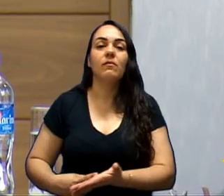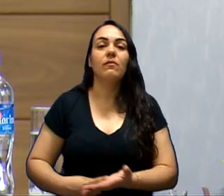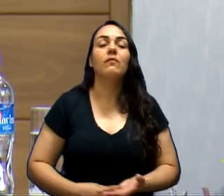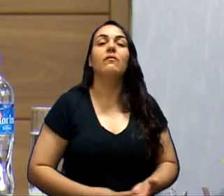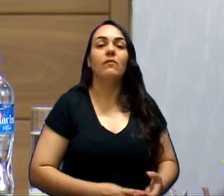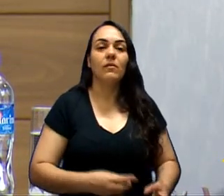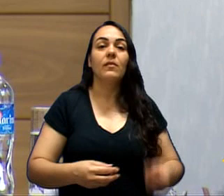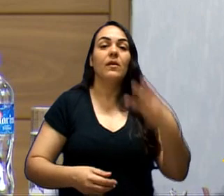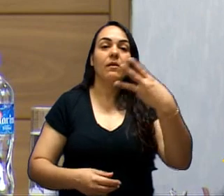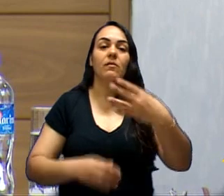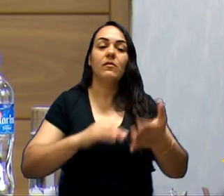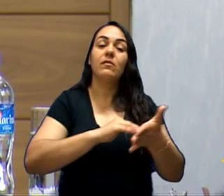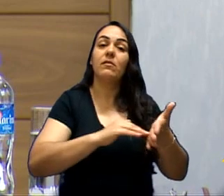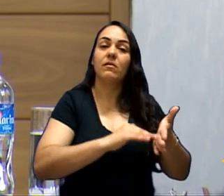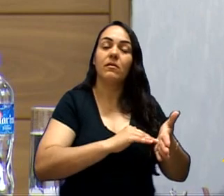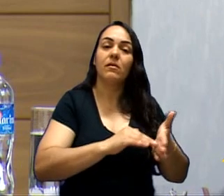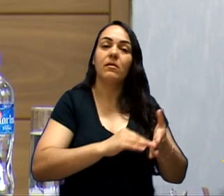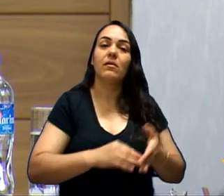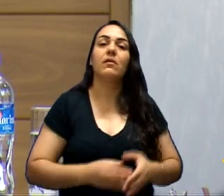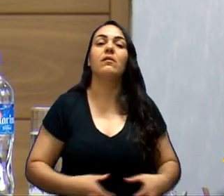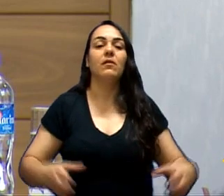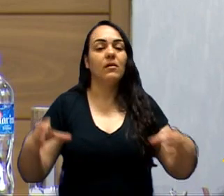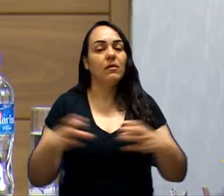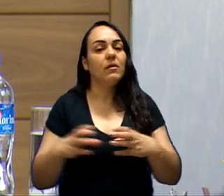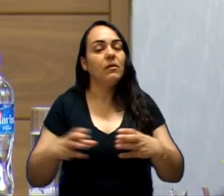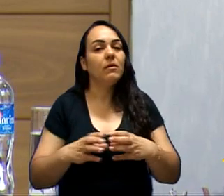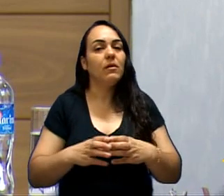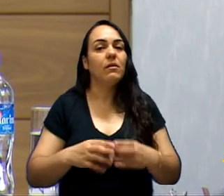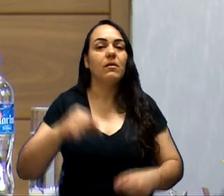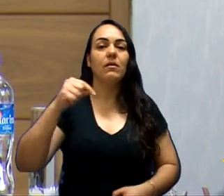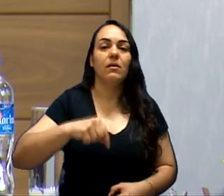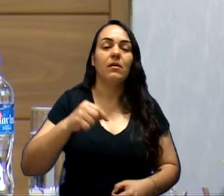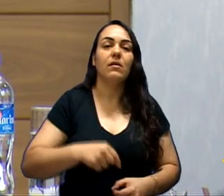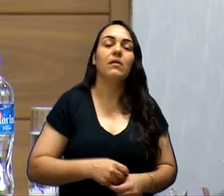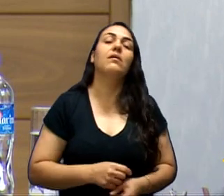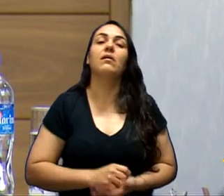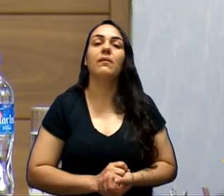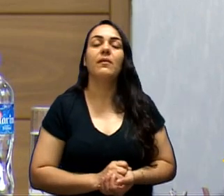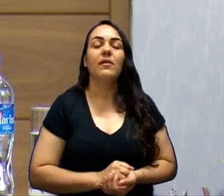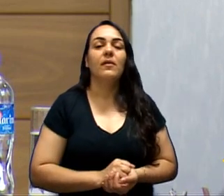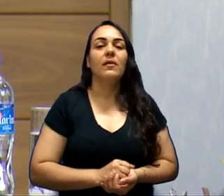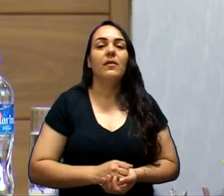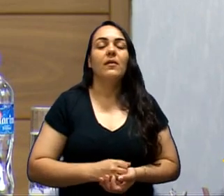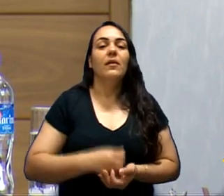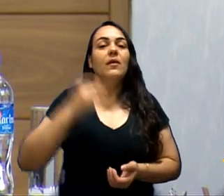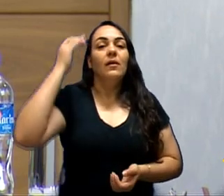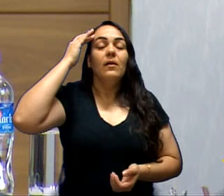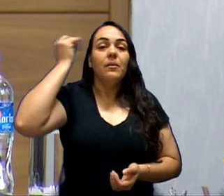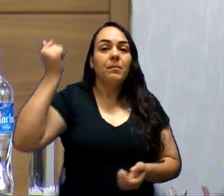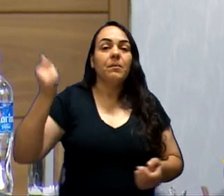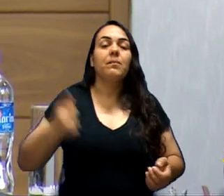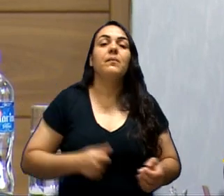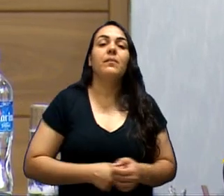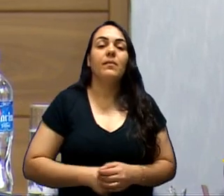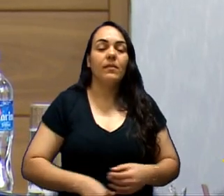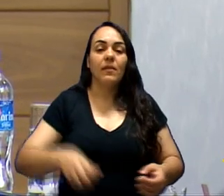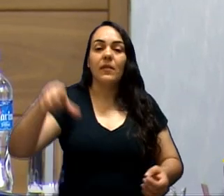para que os três secretários eles estejam aqui amanhã às 9 horas. Já deixo o